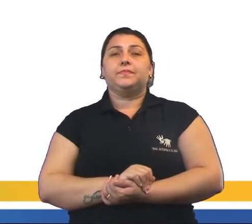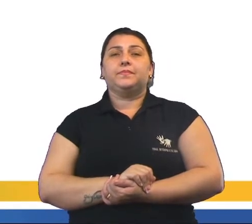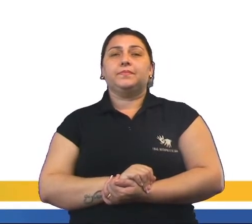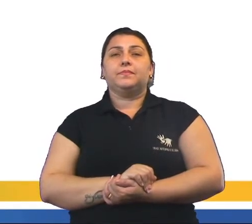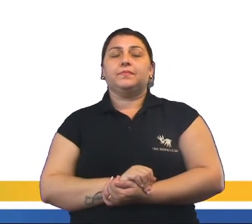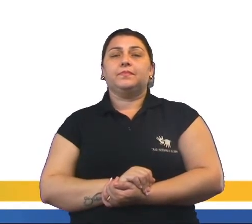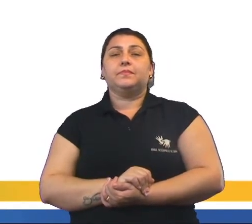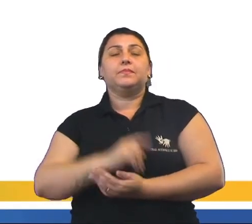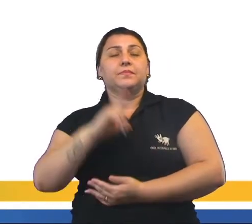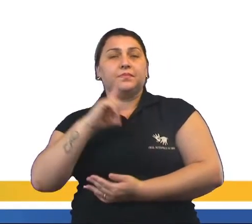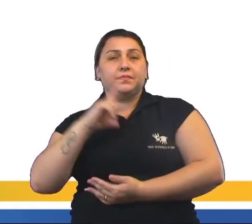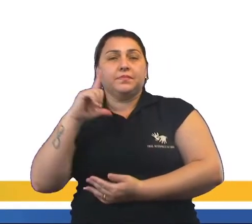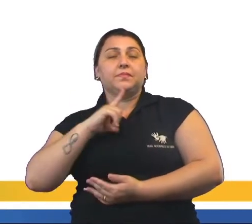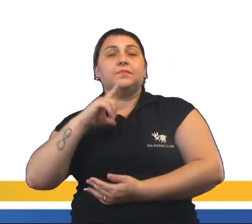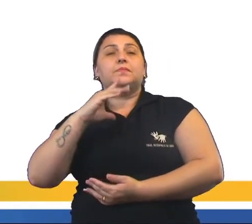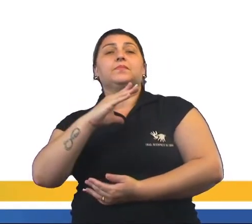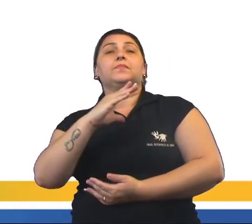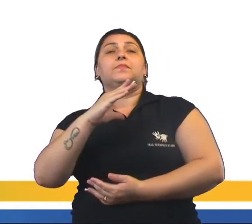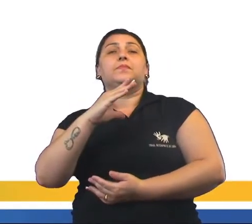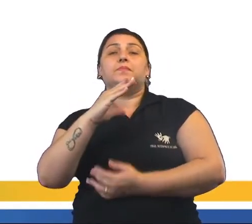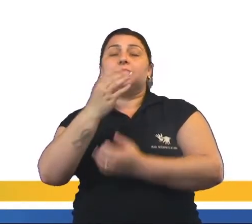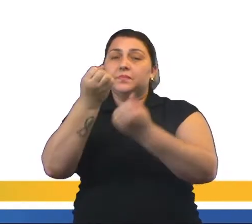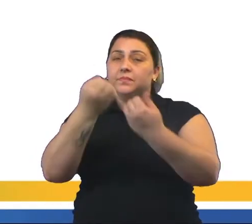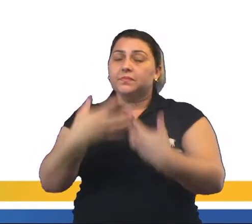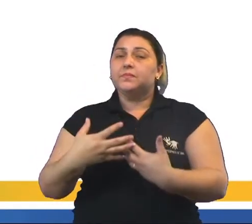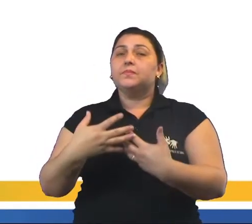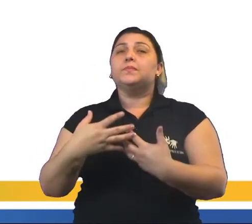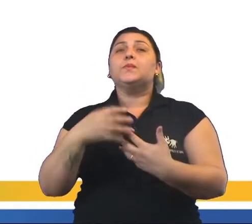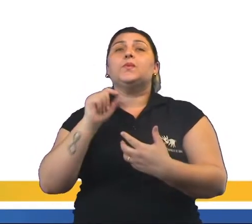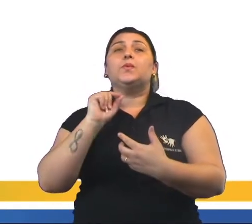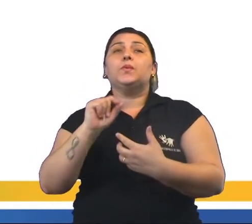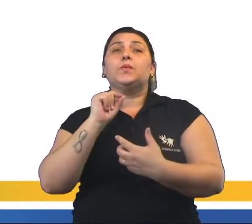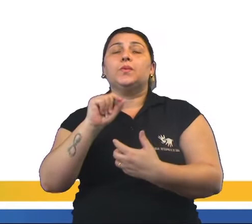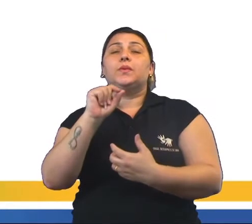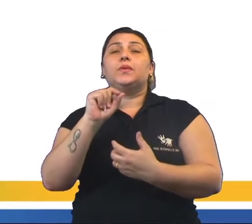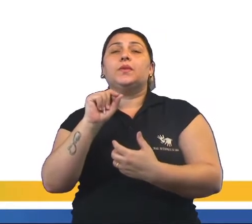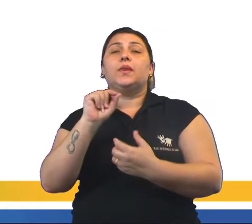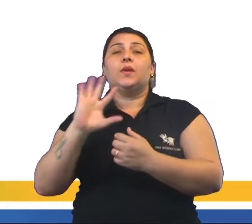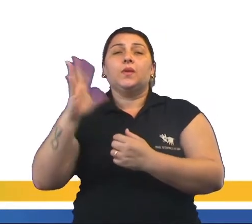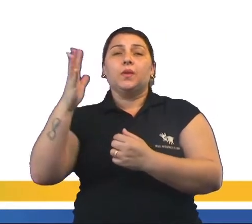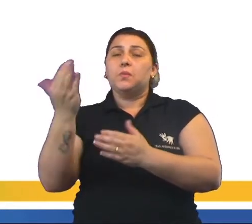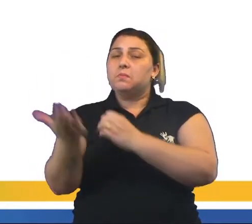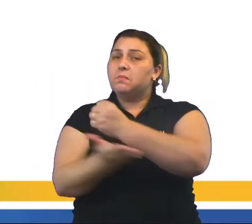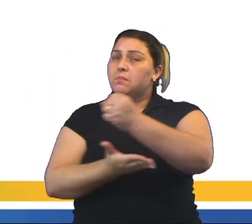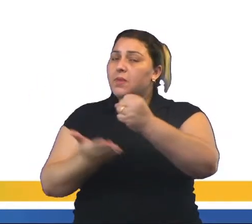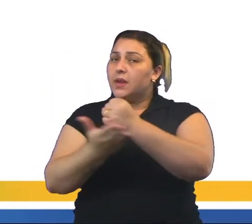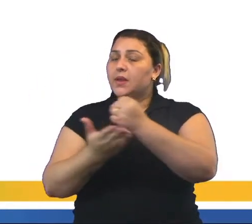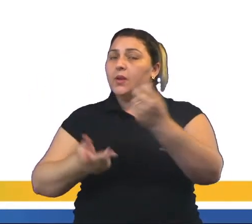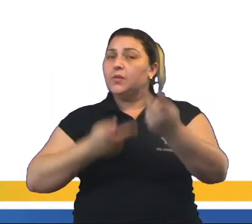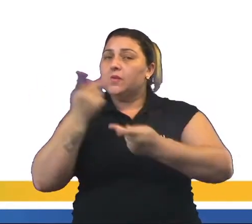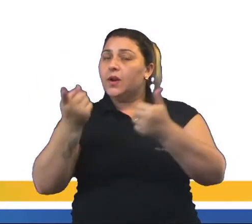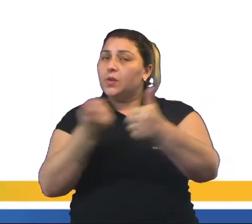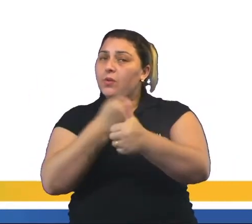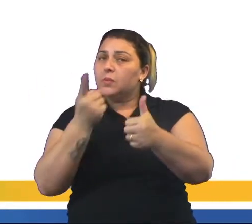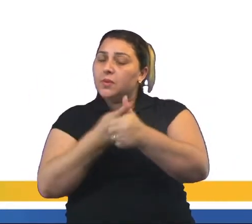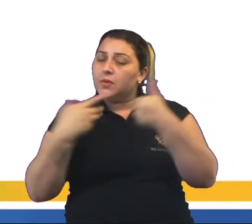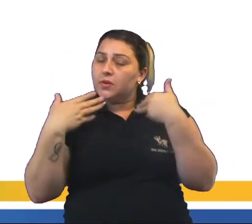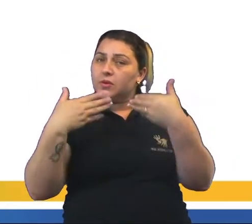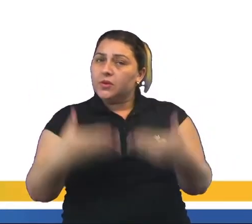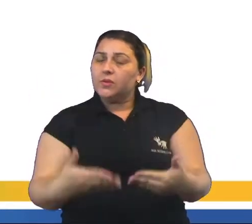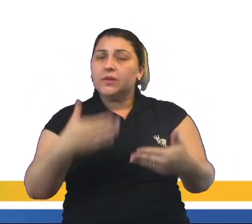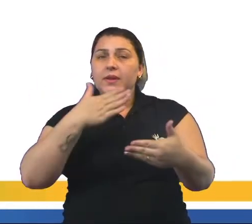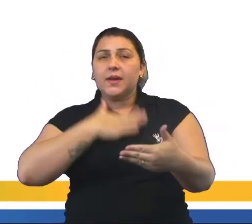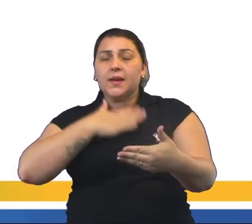E aqui tem uma citação dele, Pelo que me refere aos fatos, eu não me baseei no dizer do primeiro que chegou das